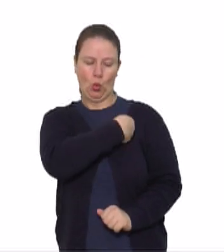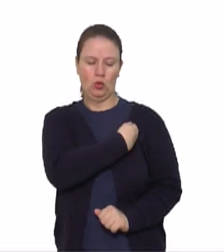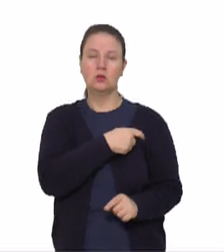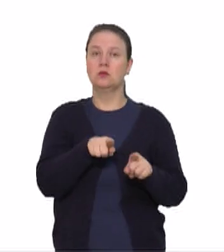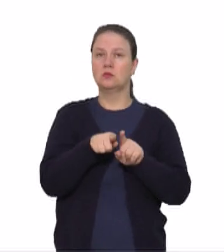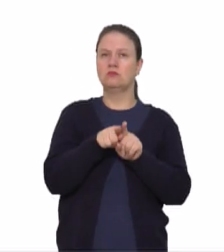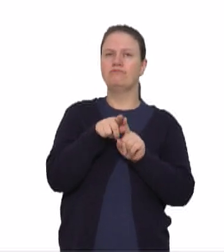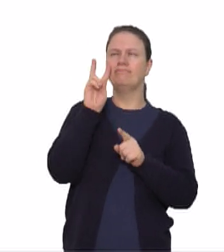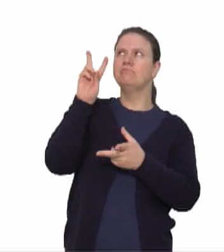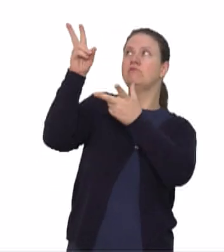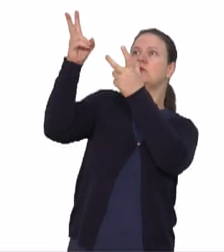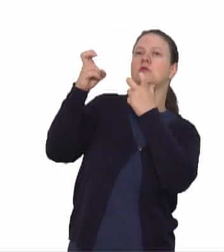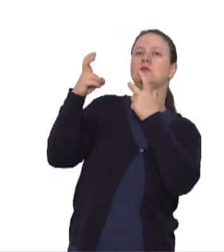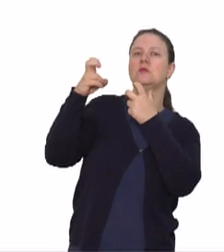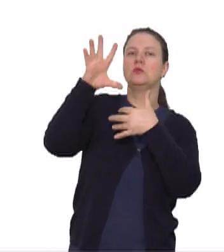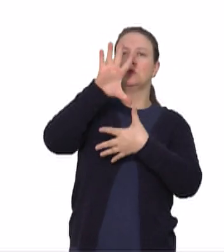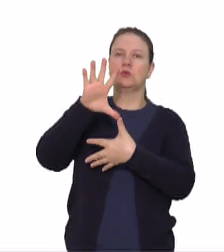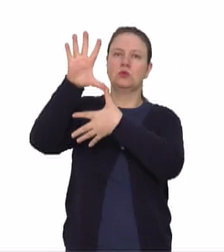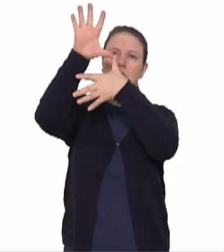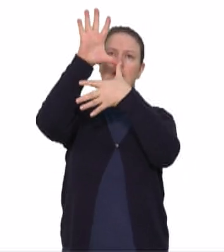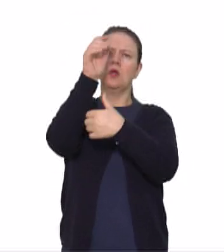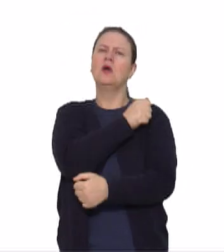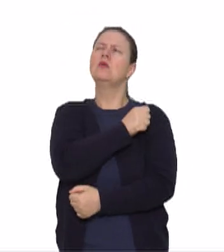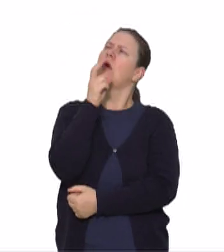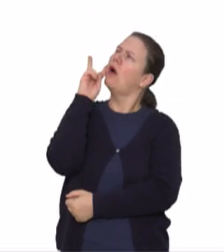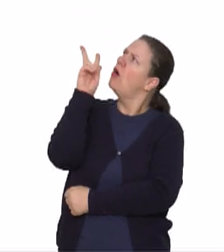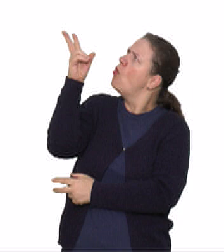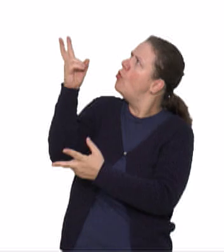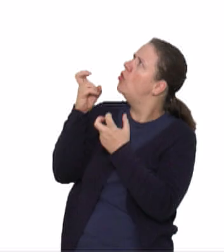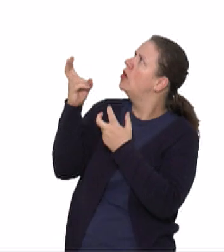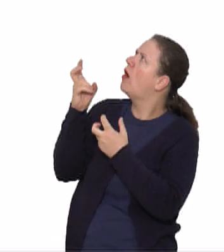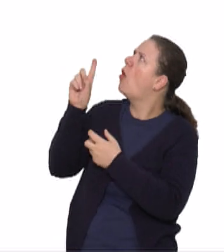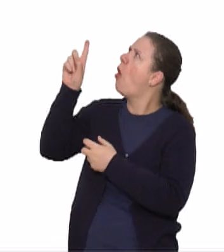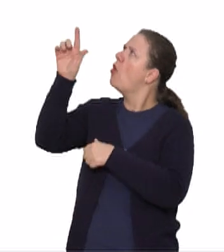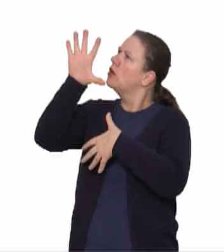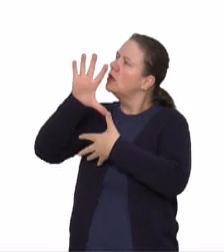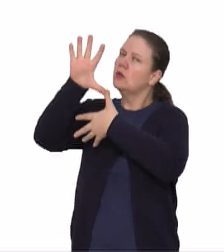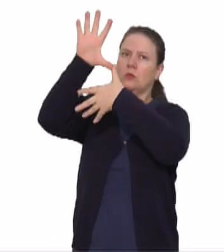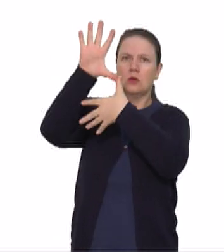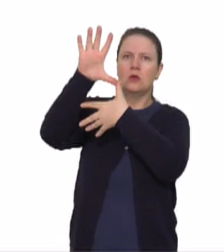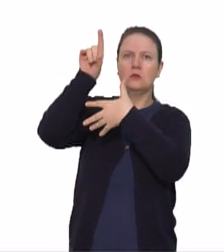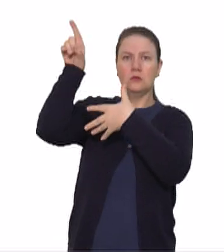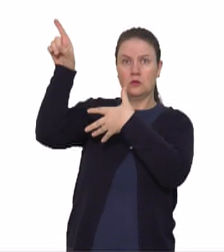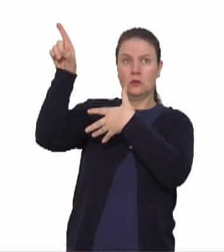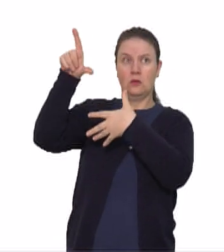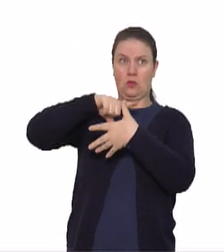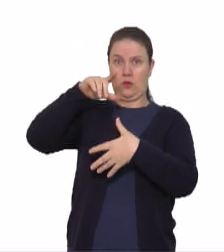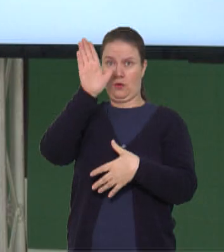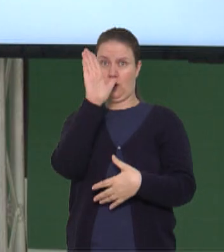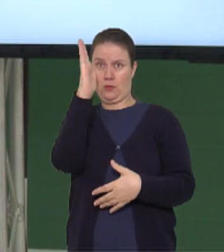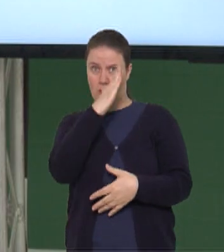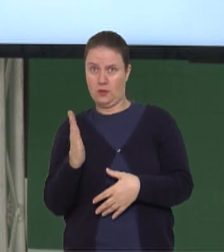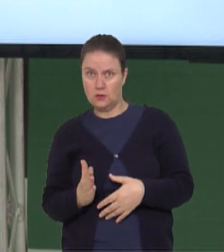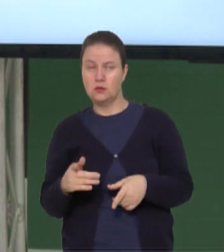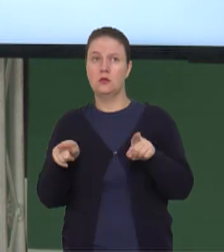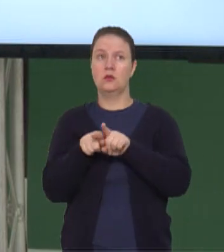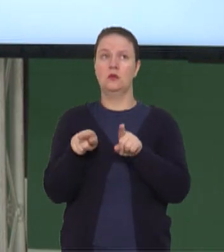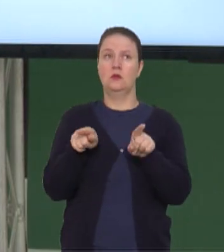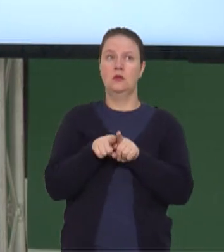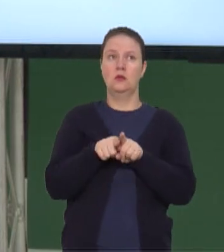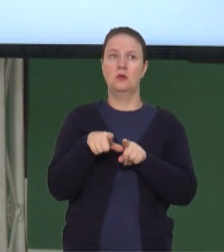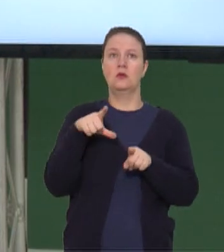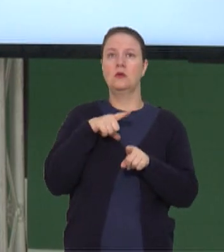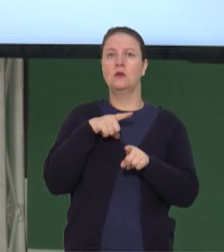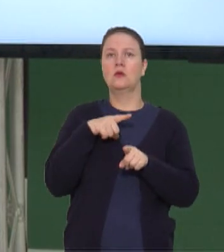nossa América. Então aqui, aluno, quando você olha, você pensa, aqui está a América, aqui está o nosso Brasil e aqui